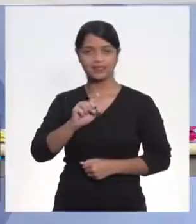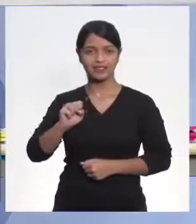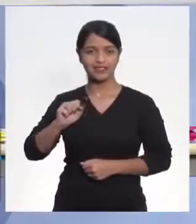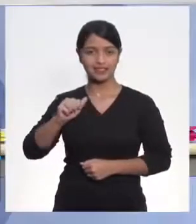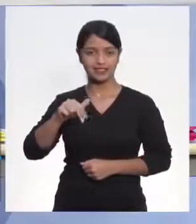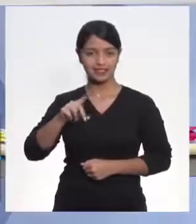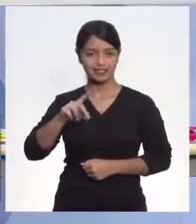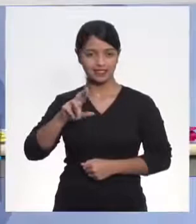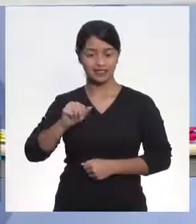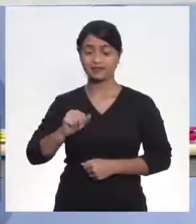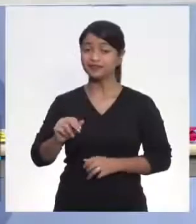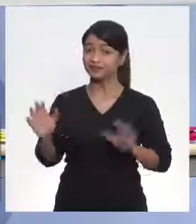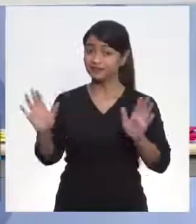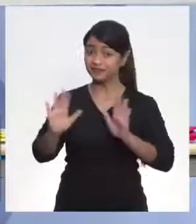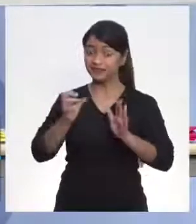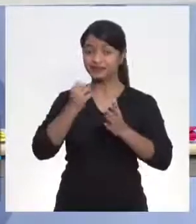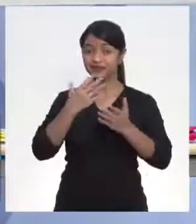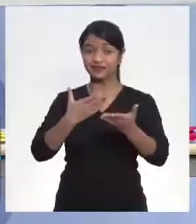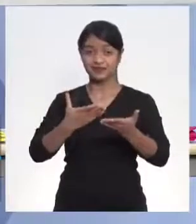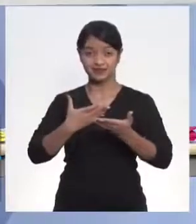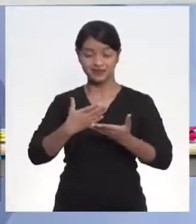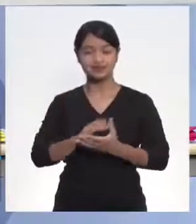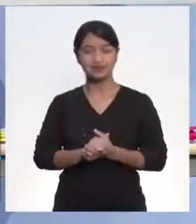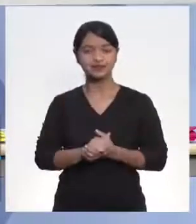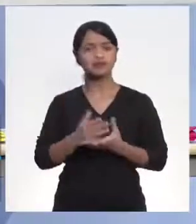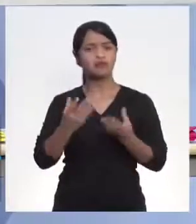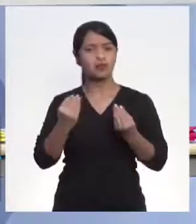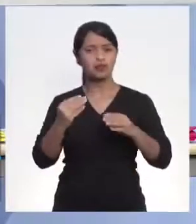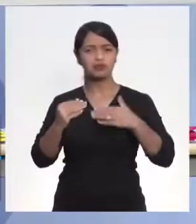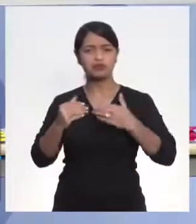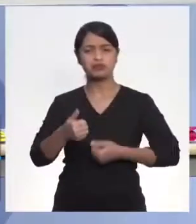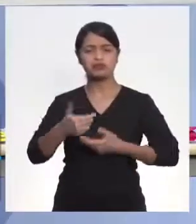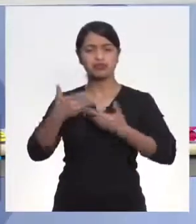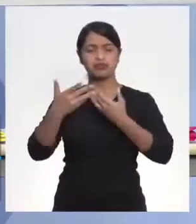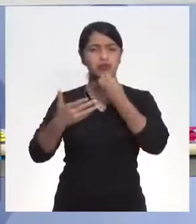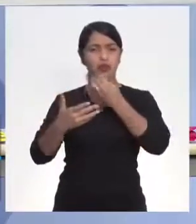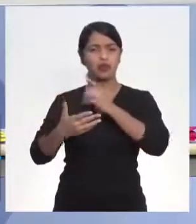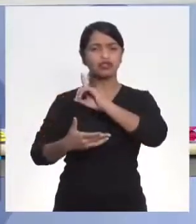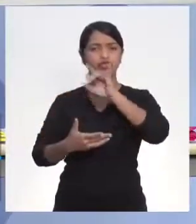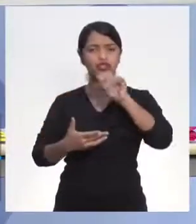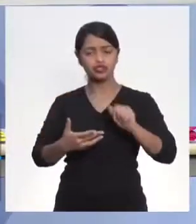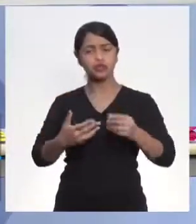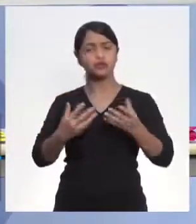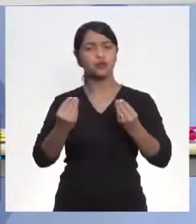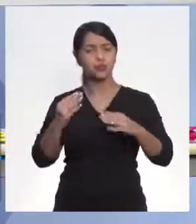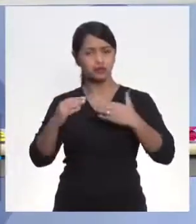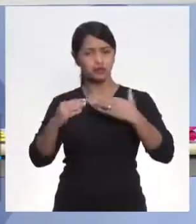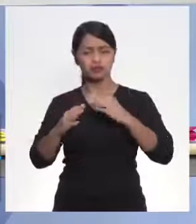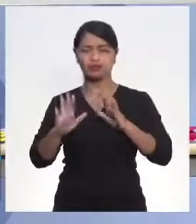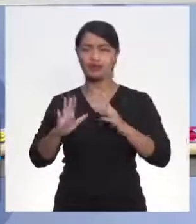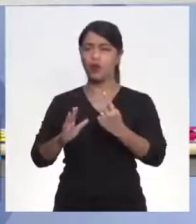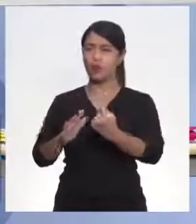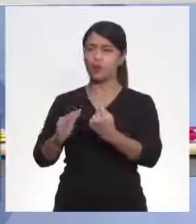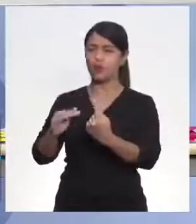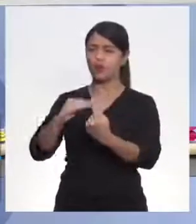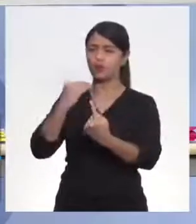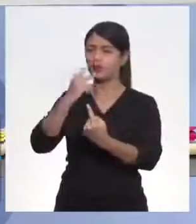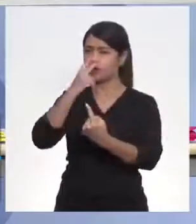todos bem-vindos. Jonas, você sabe que tem um monte de bom dia aqui no chat, mas tem um que assim que eu acho que se não é parente teu, é muito próximo. Ah,